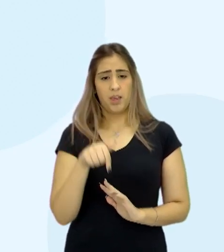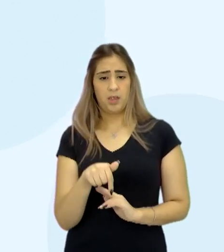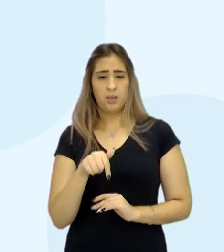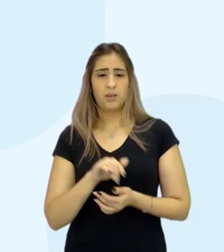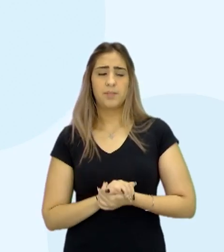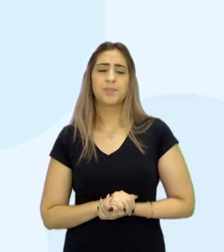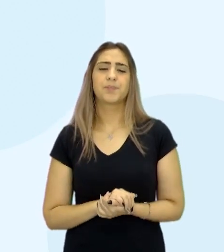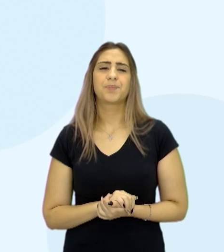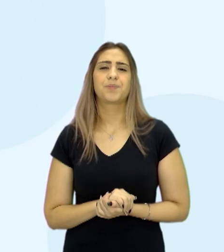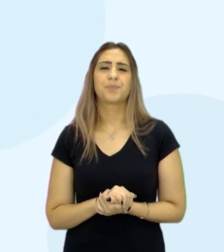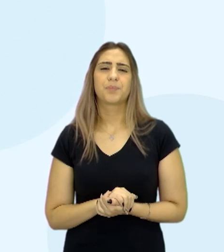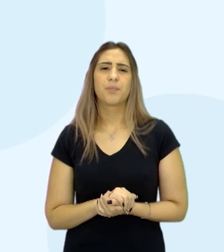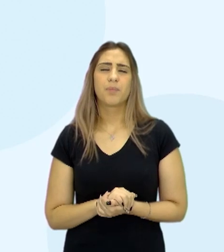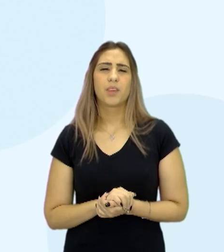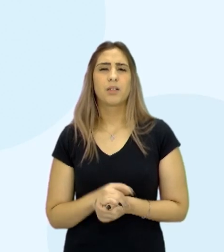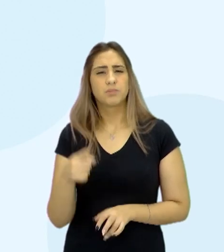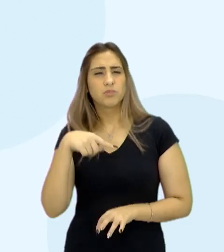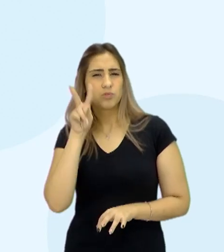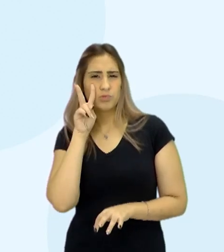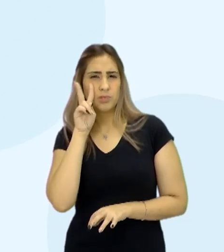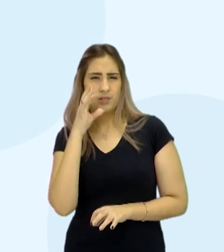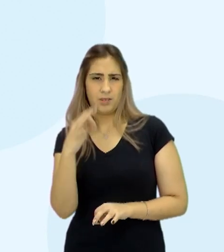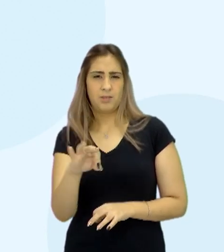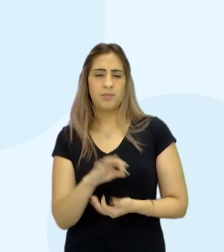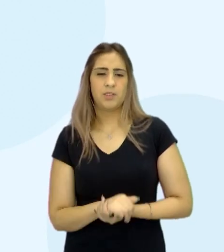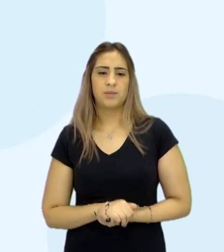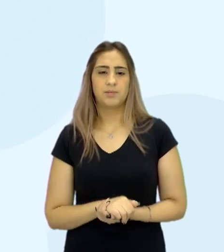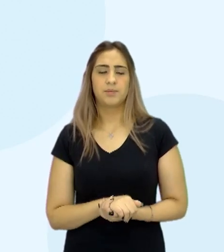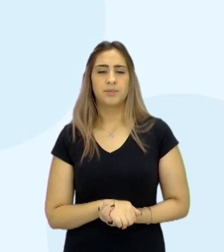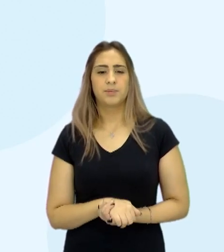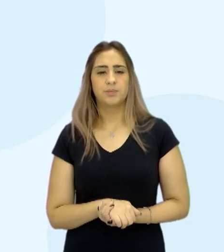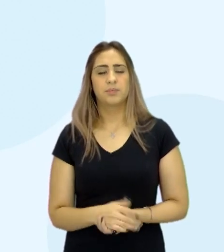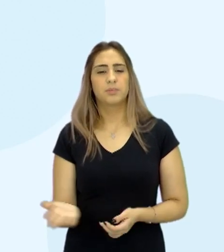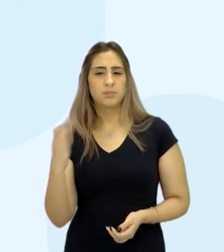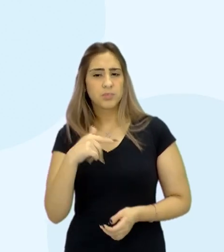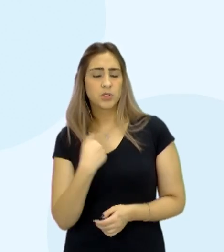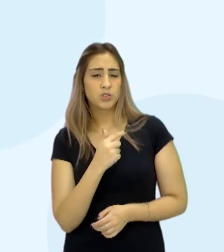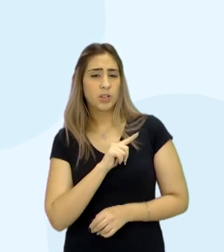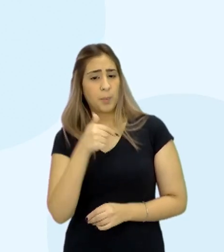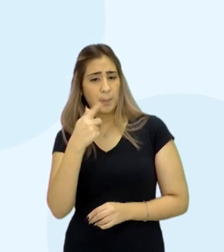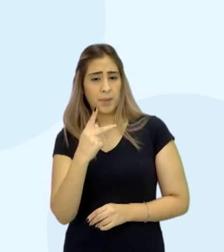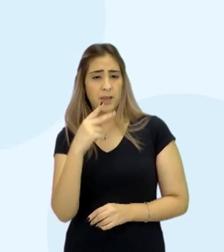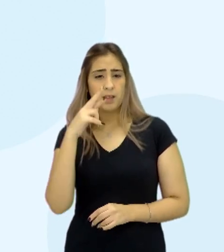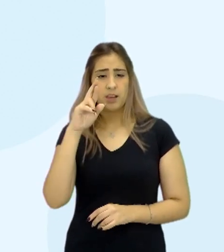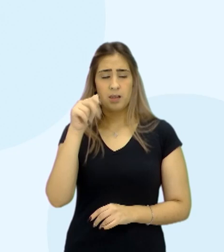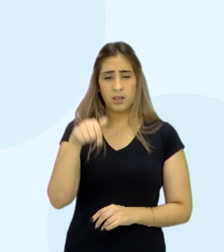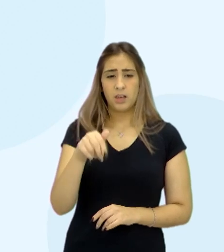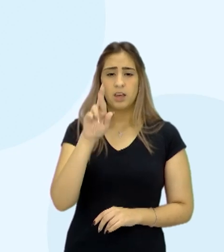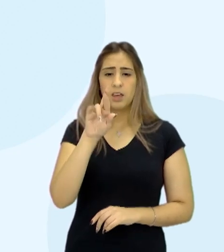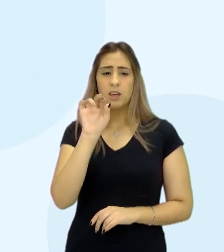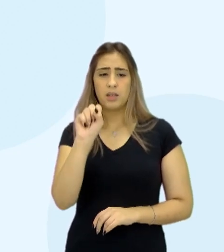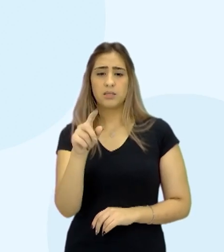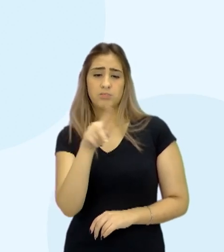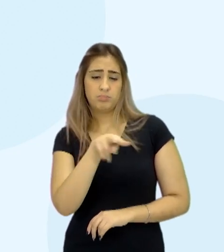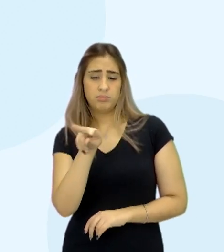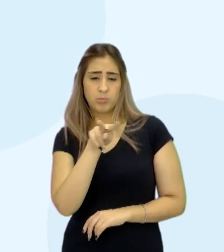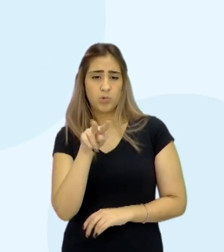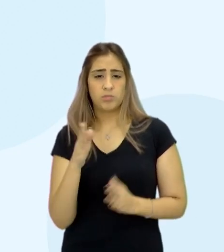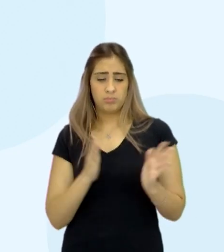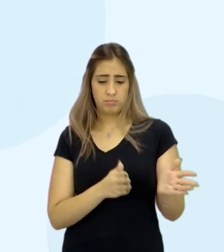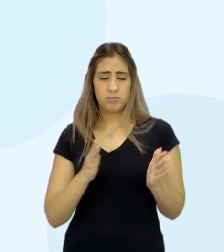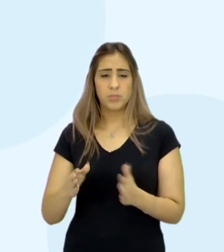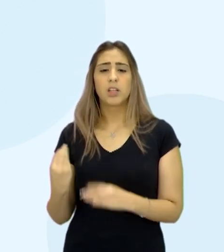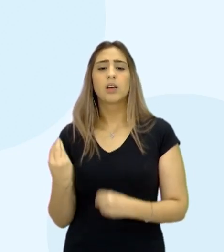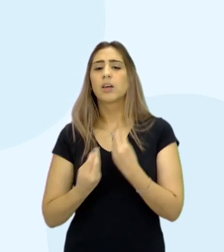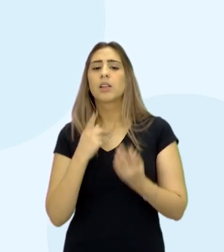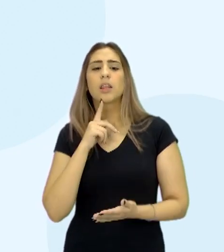cima, beleza? Sim. Isso você lembra, né? Com certeza. Então, a gente tem o PQ e o RS, são esses dois segmentos aqui.